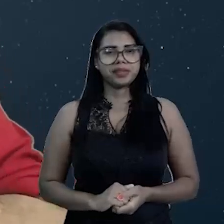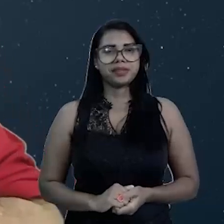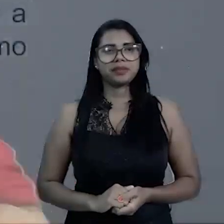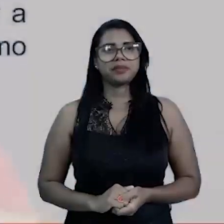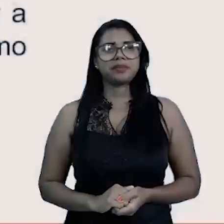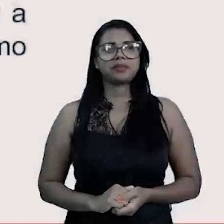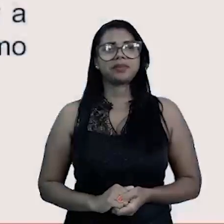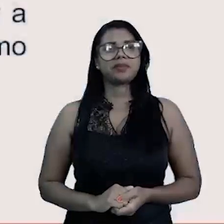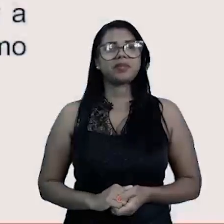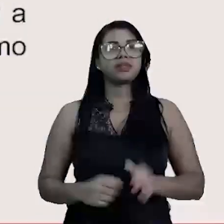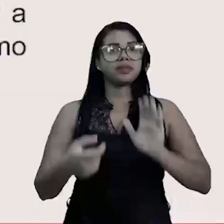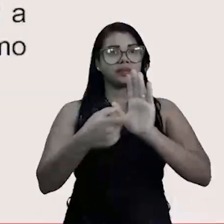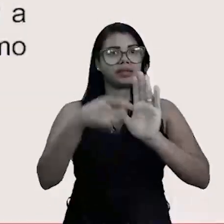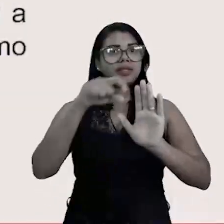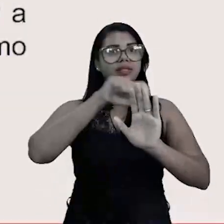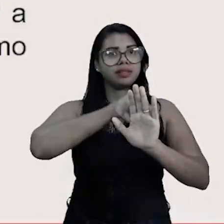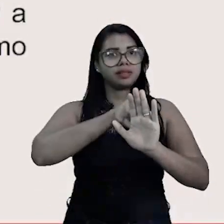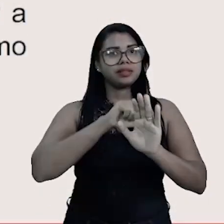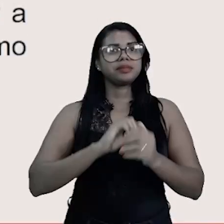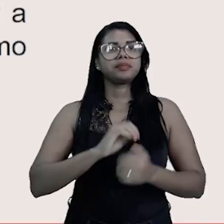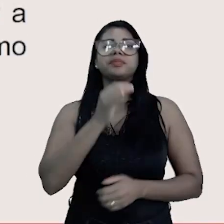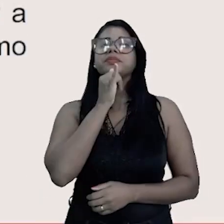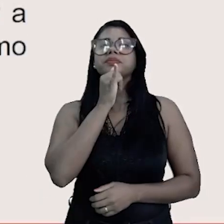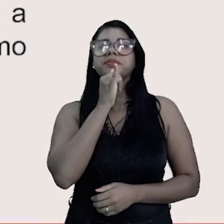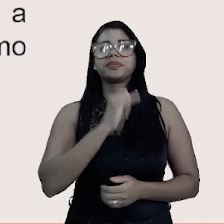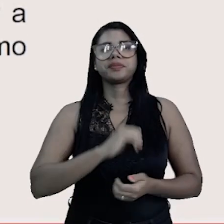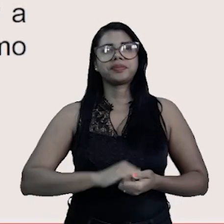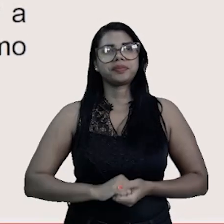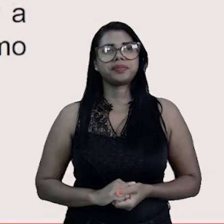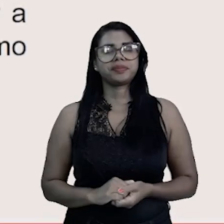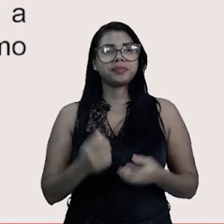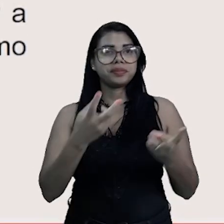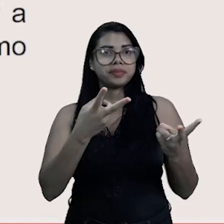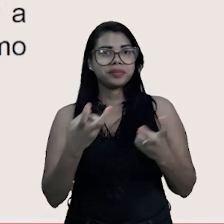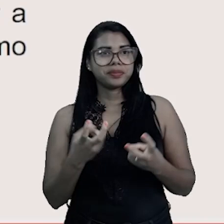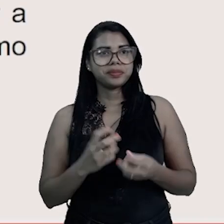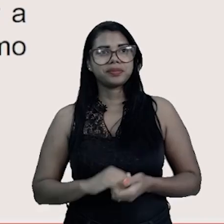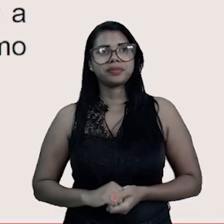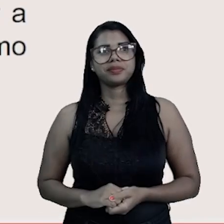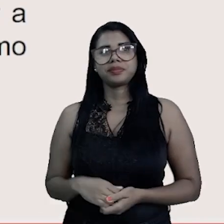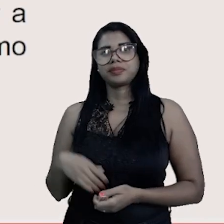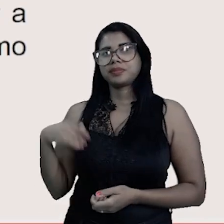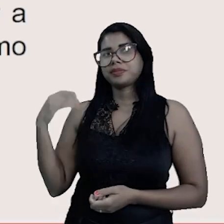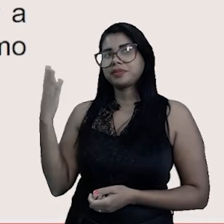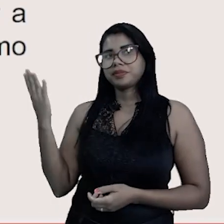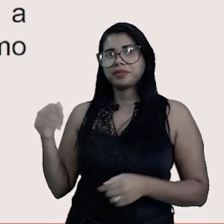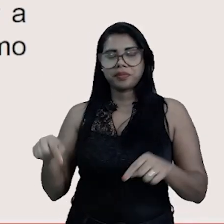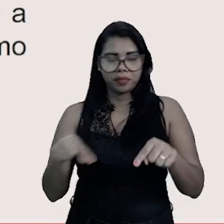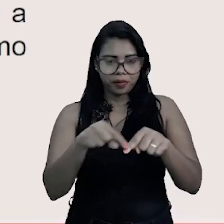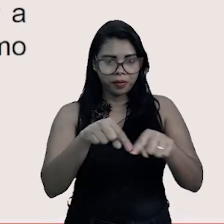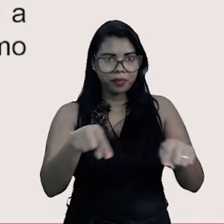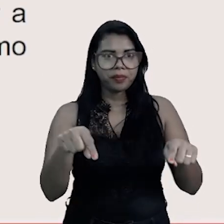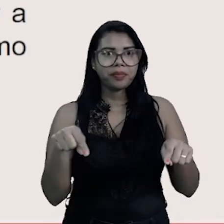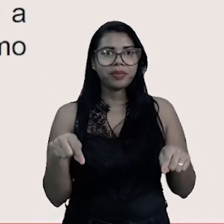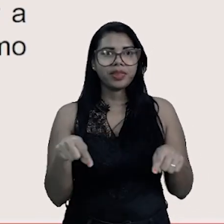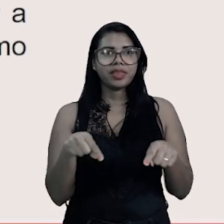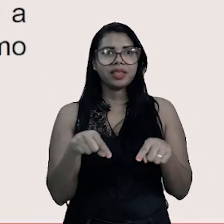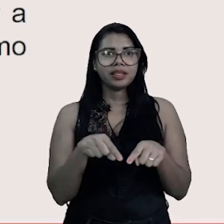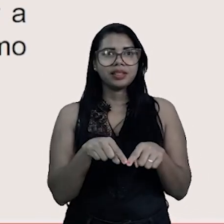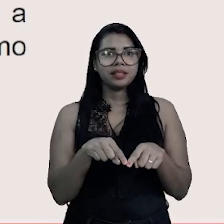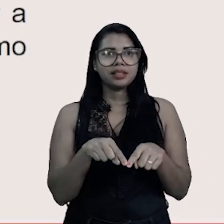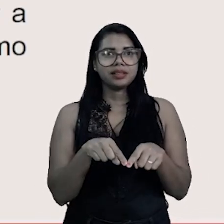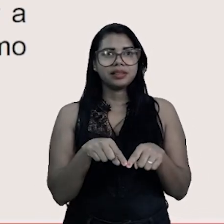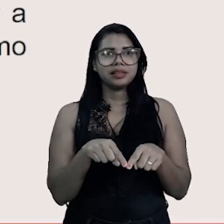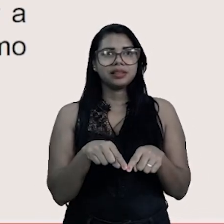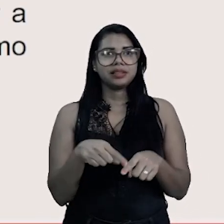lá no exemplo. Vê o exemplo aí. Observa. Na sala, apenas 4 ou